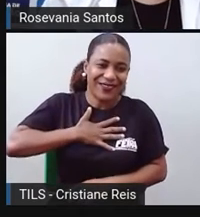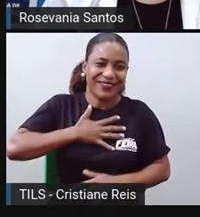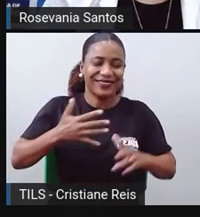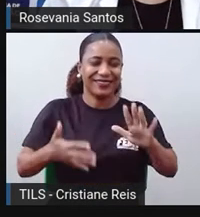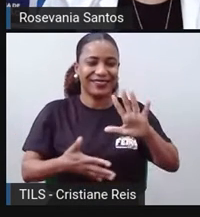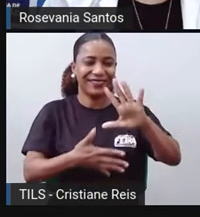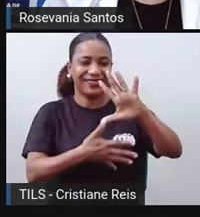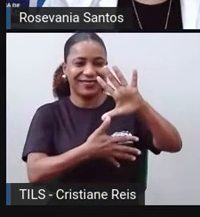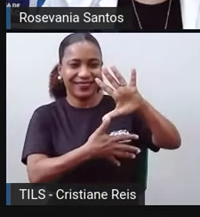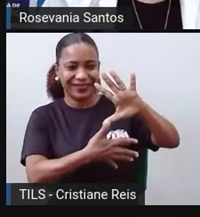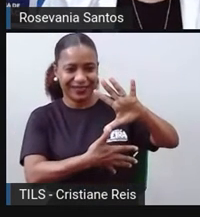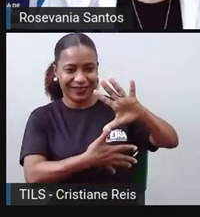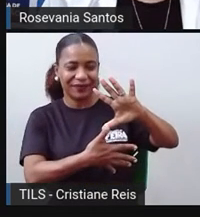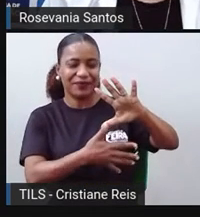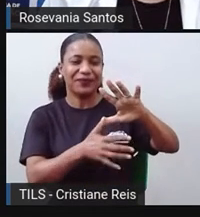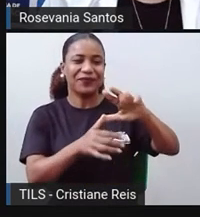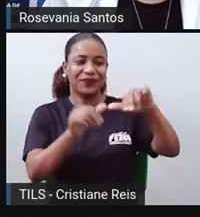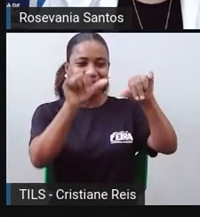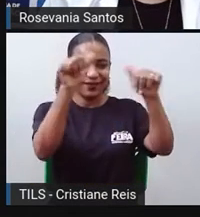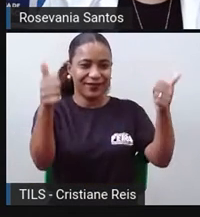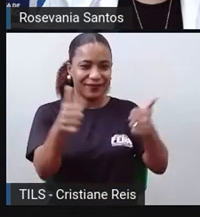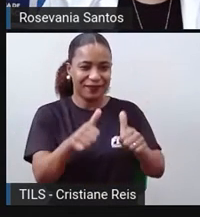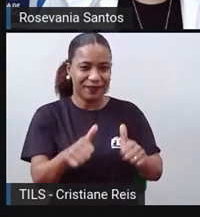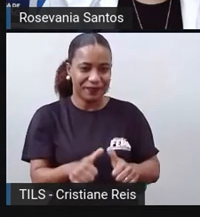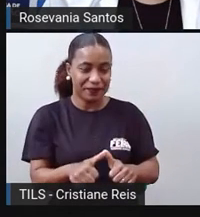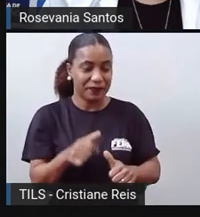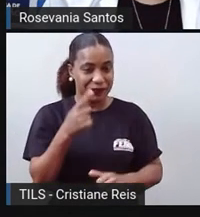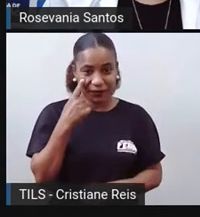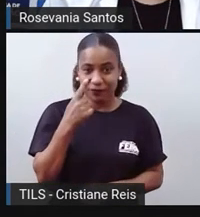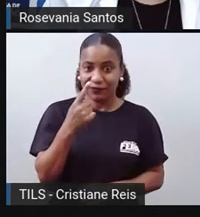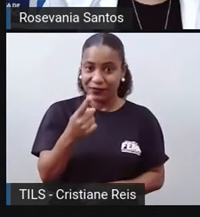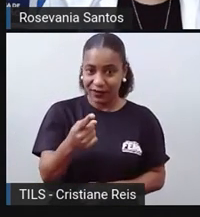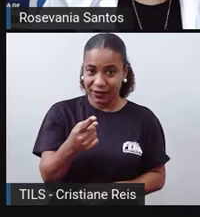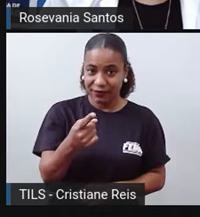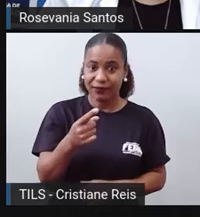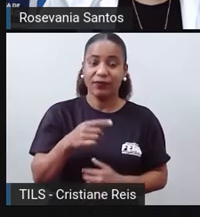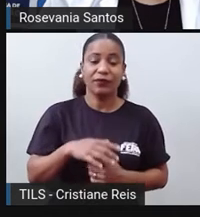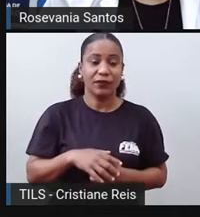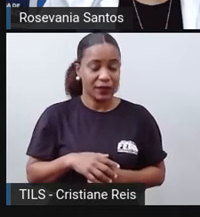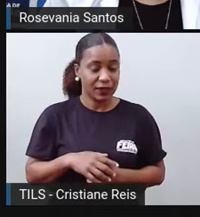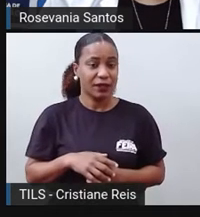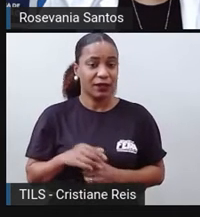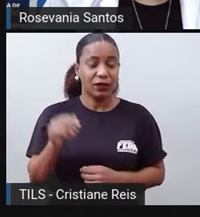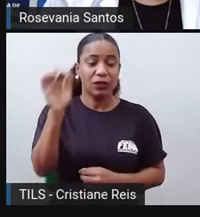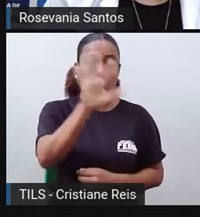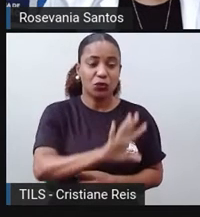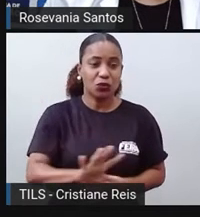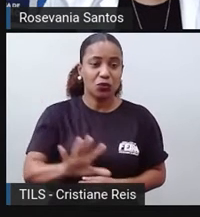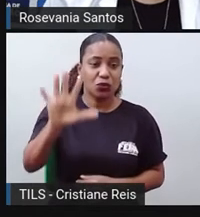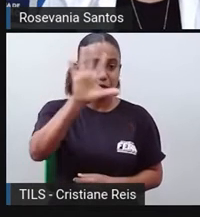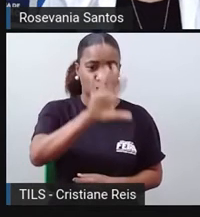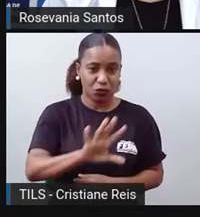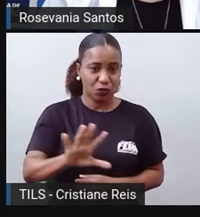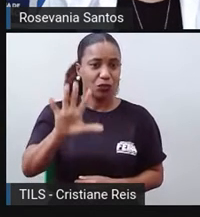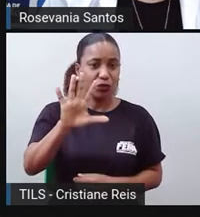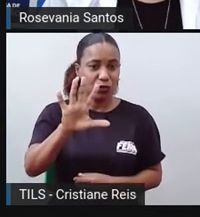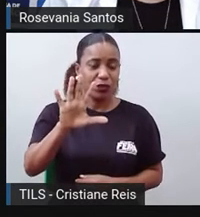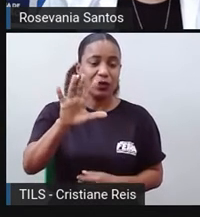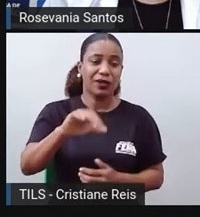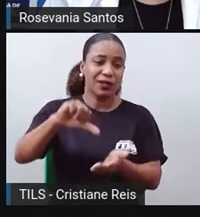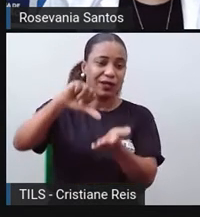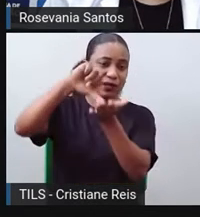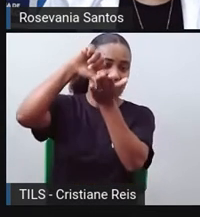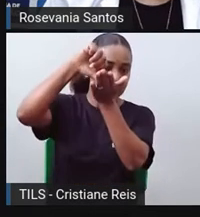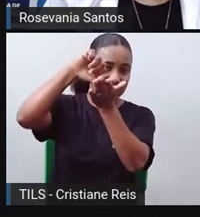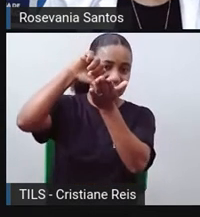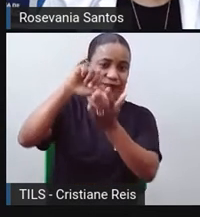Só para vocês entenderem, né? Aqui a gente está aqui, né, o Círculo Polar, no caso aqui o Antártico, desculpe. E a gente tem